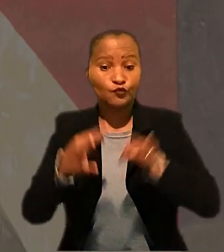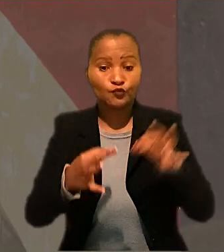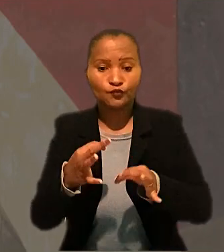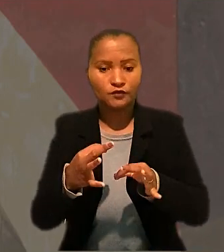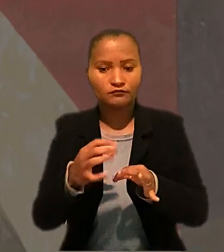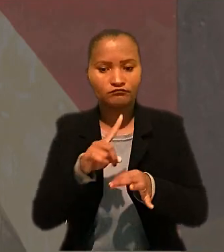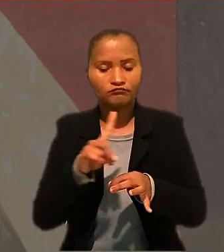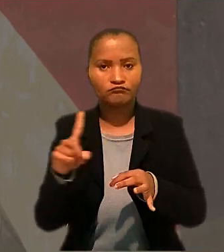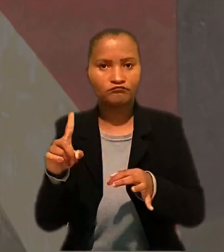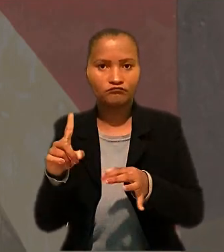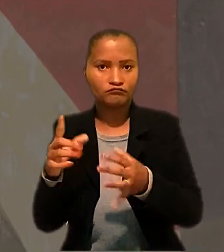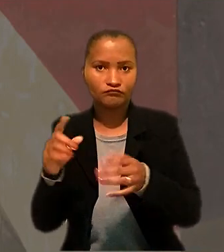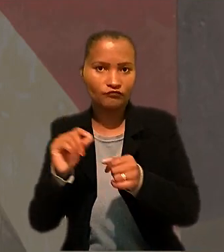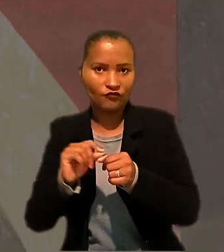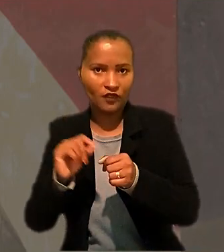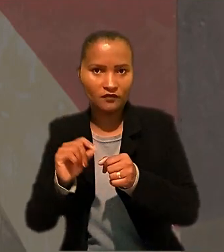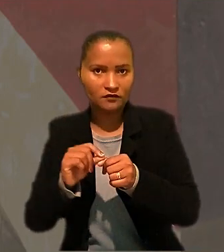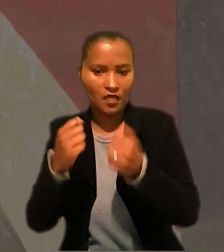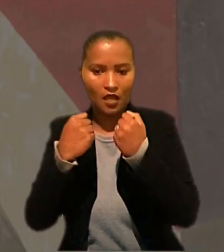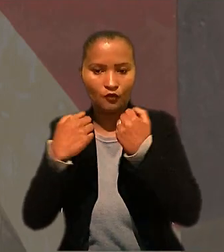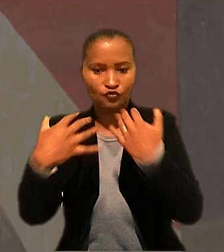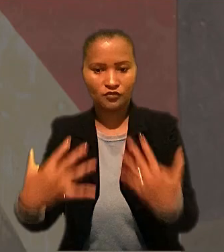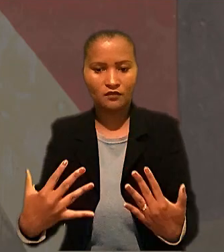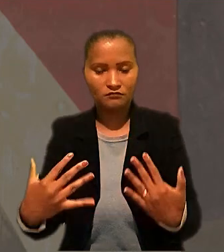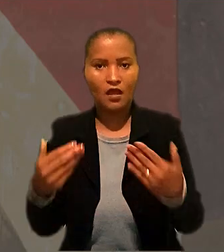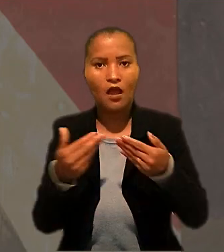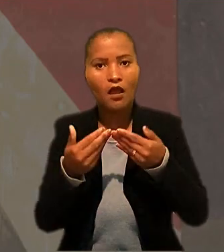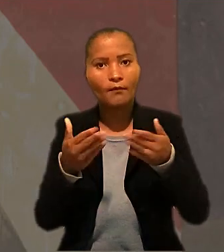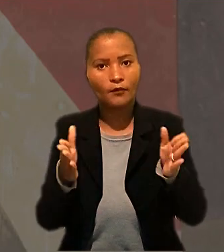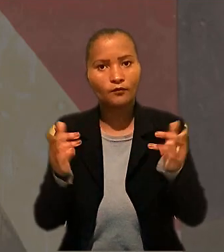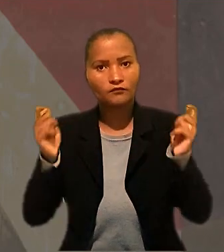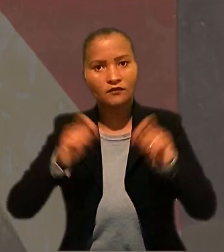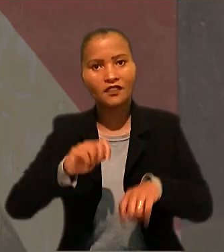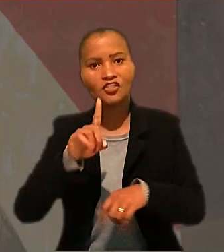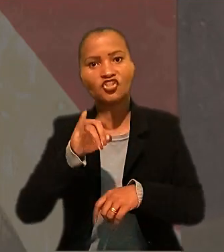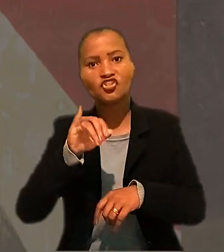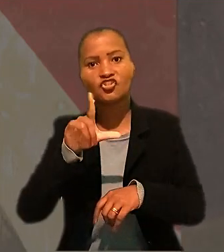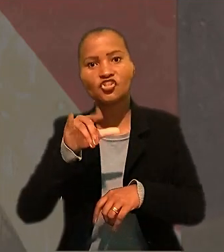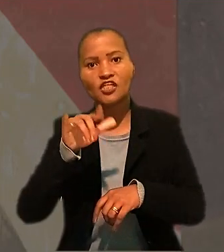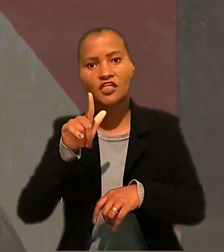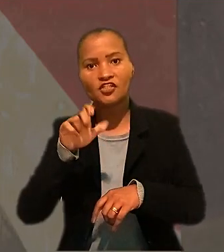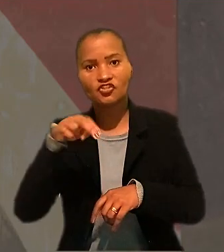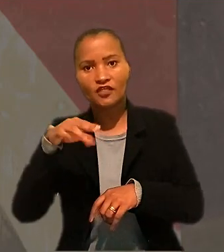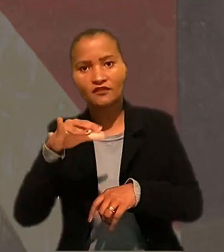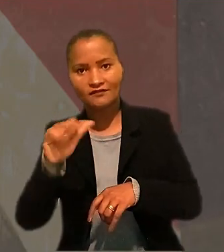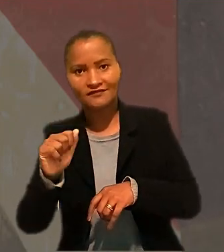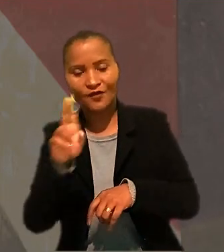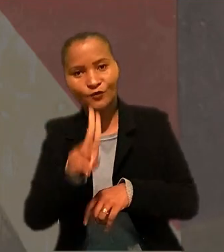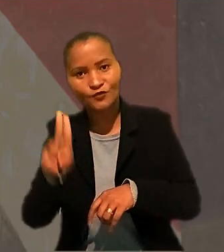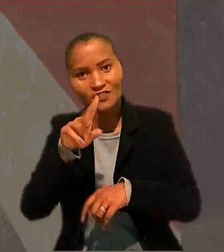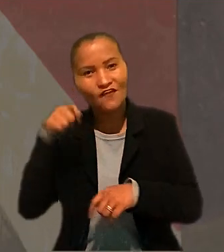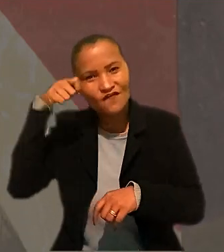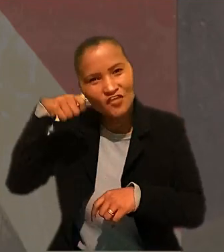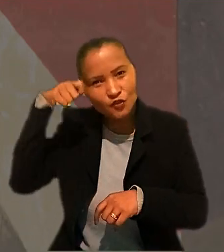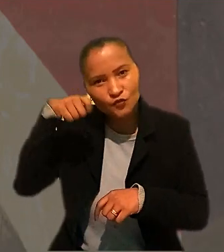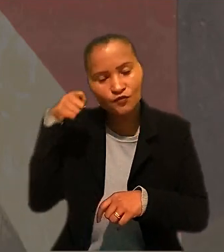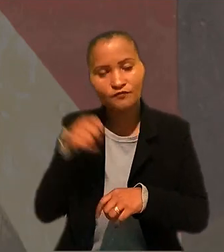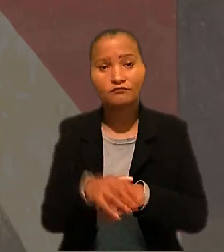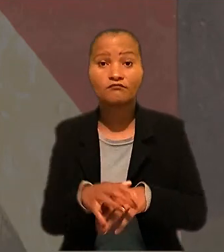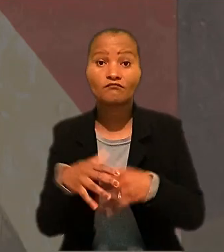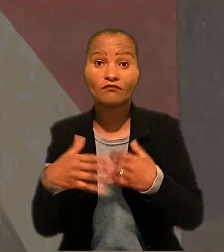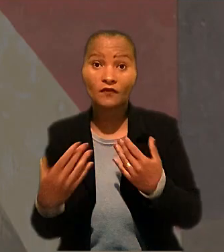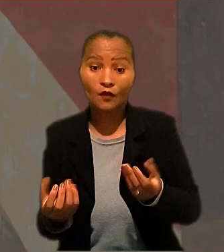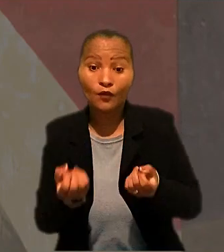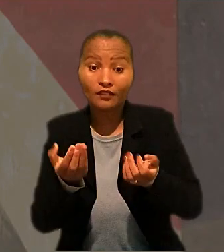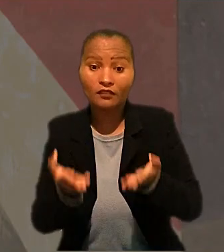o juízo dispensou a realização de audiência e abriu a possibilidade de diligência por meio de videoconferência.